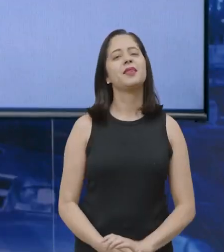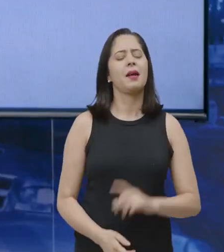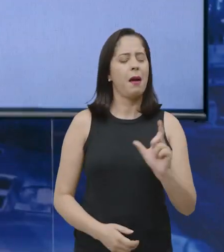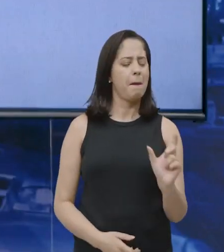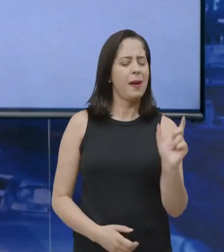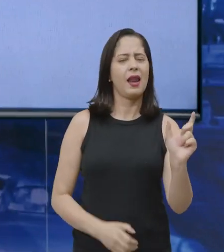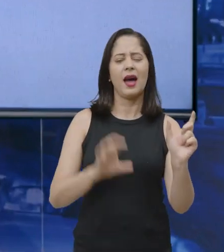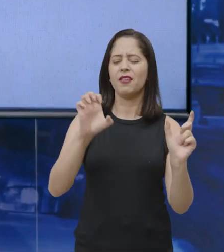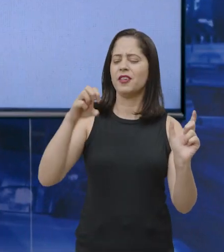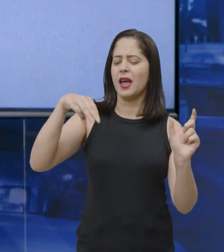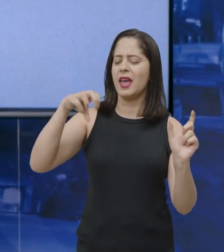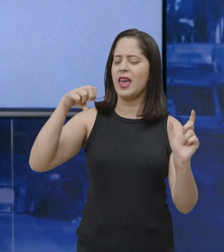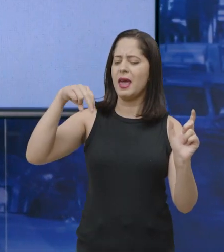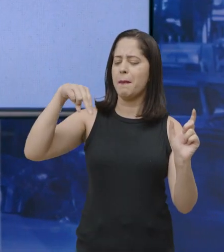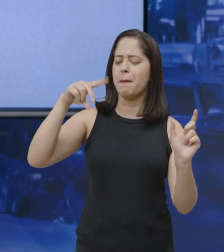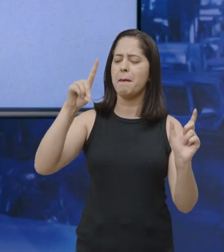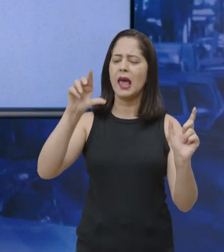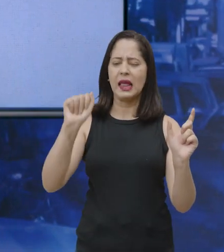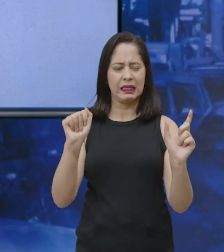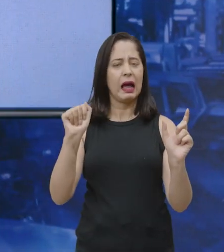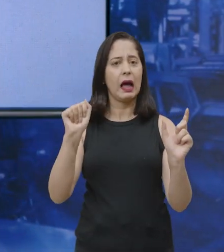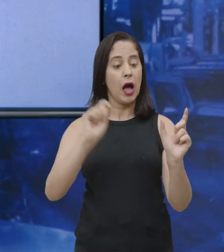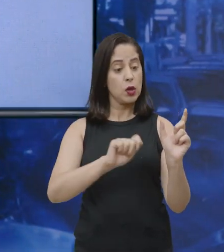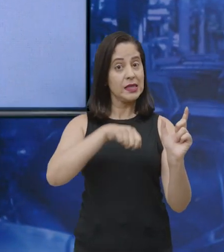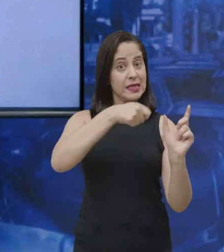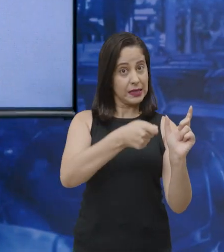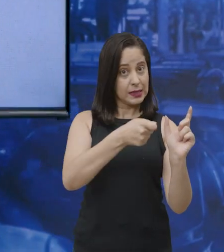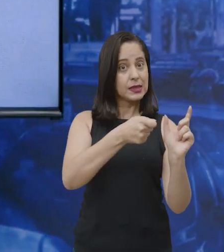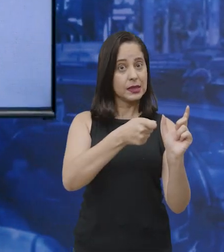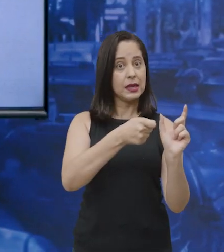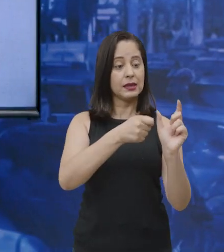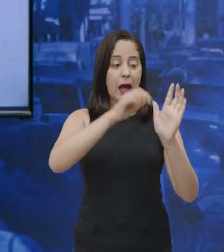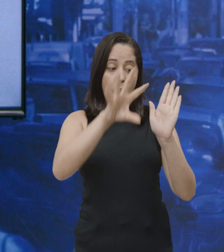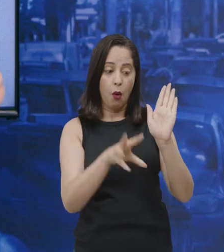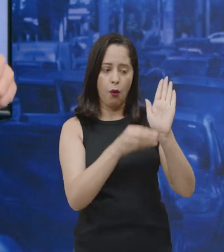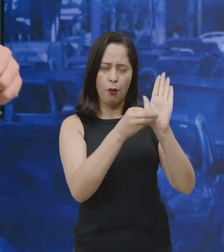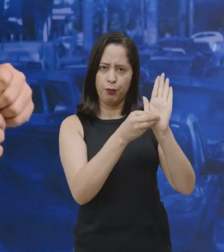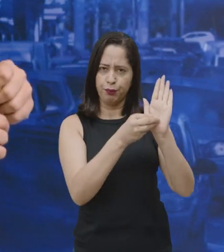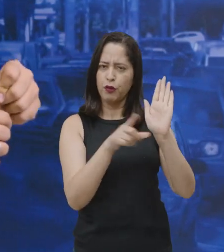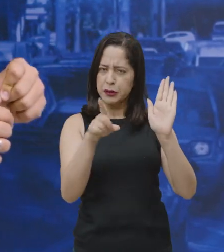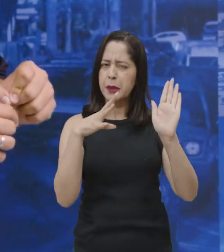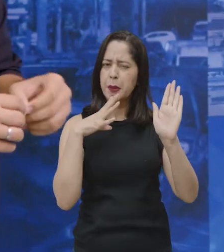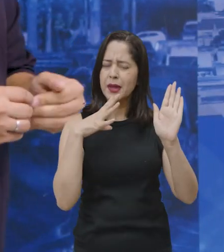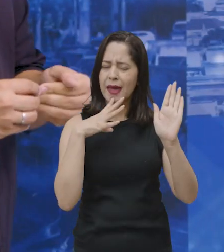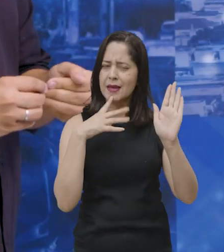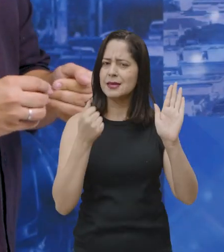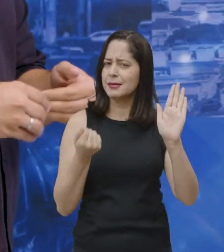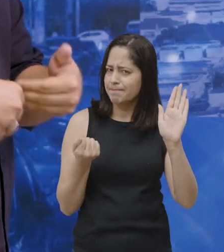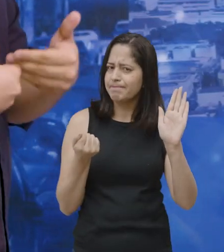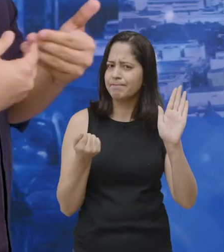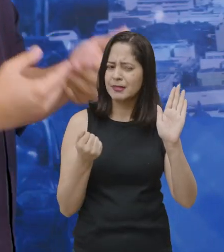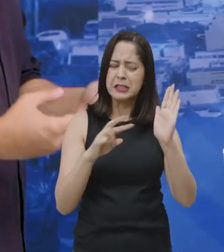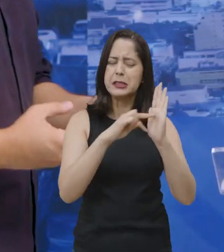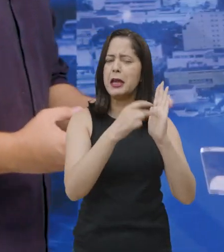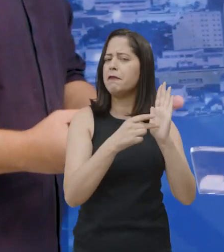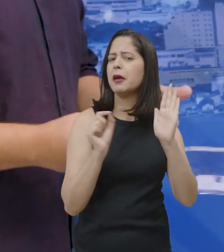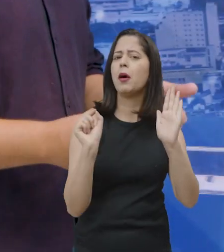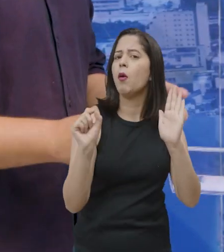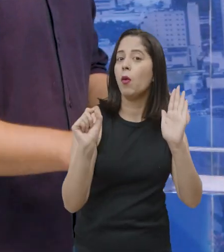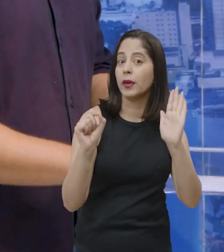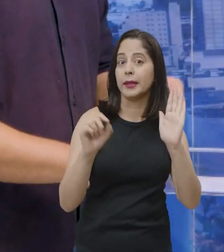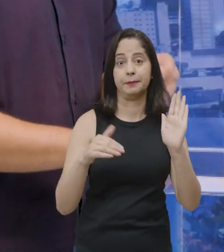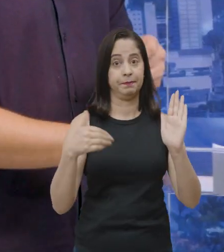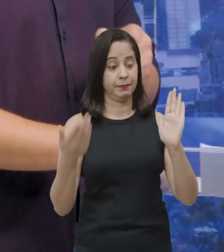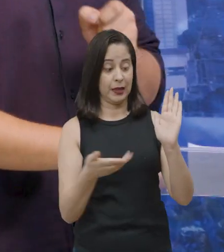A palavra emenda aparece bastante nas sessões aqui na Câmara Municipal. Mas você sabe o que é uma